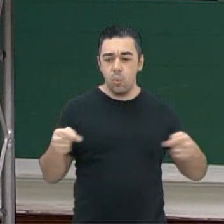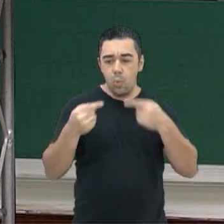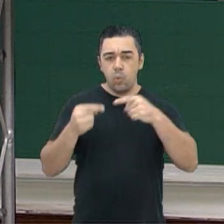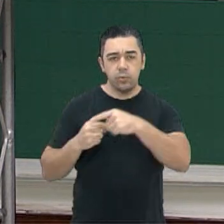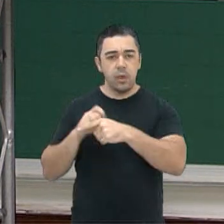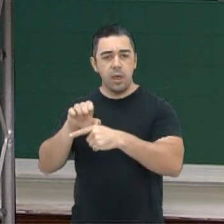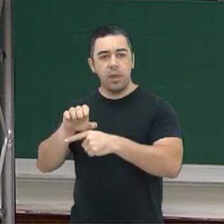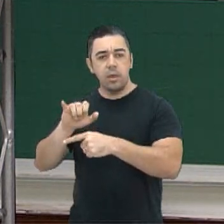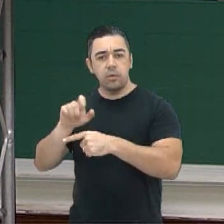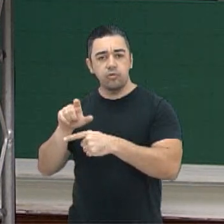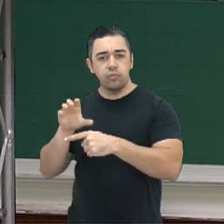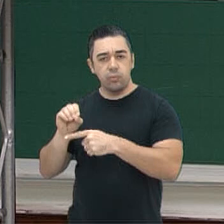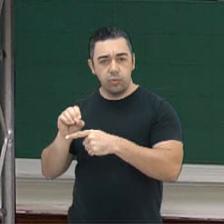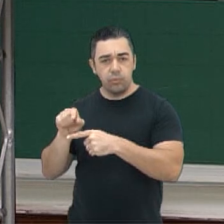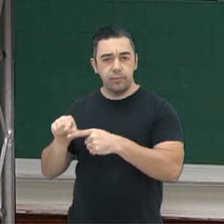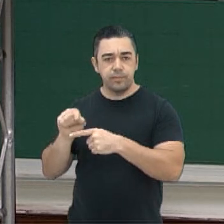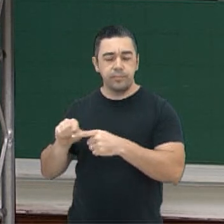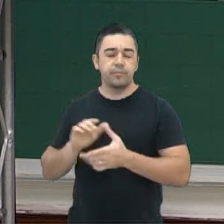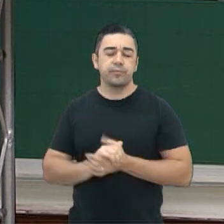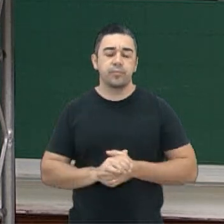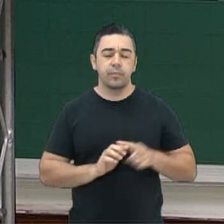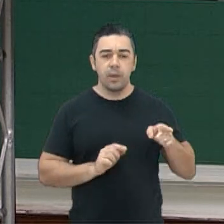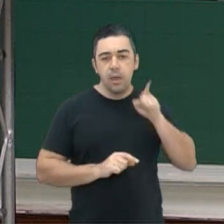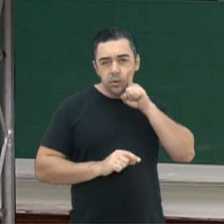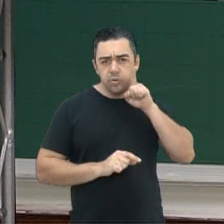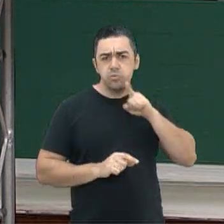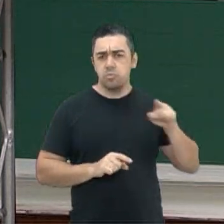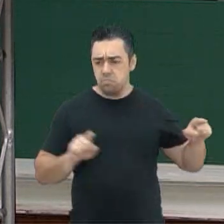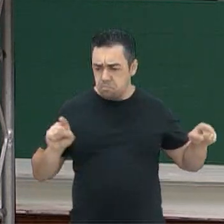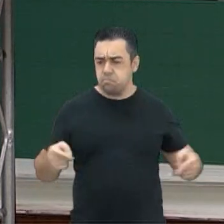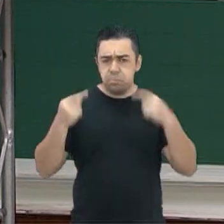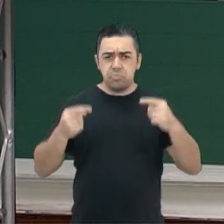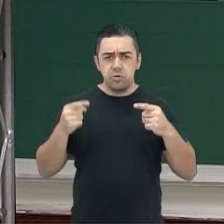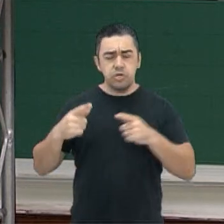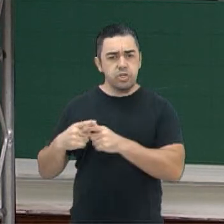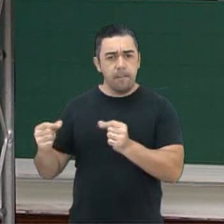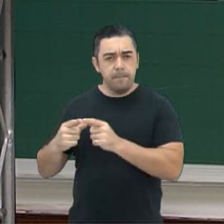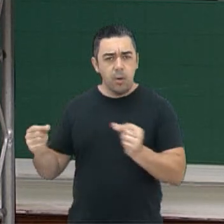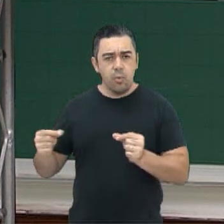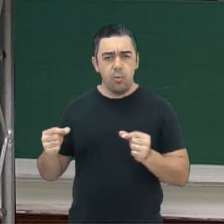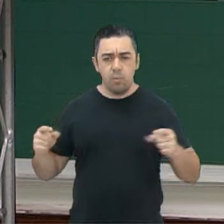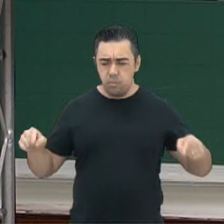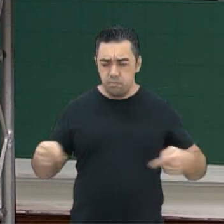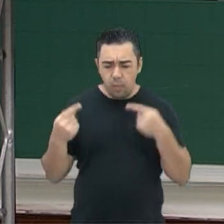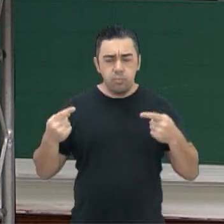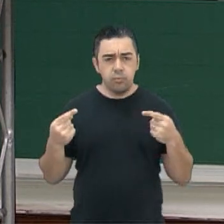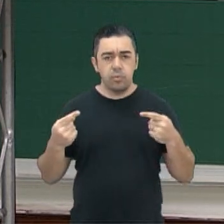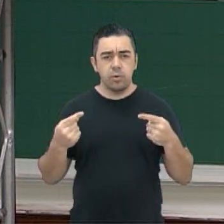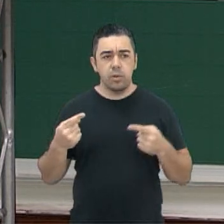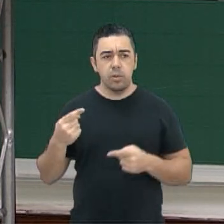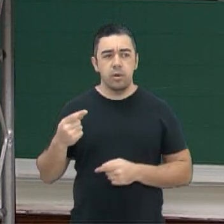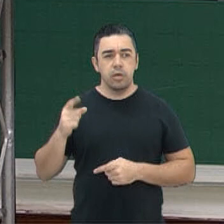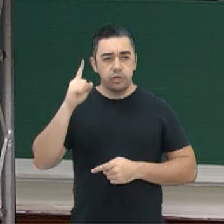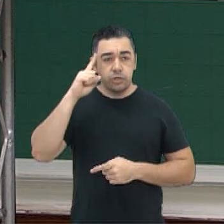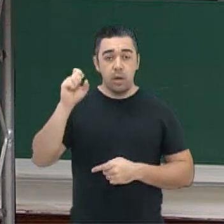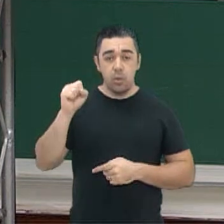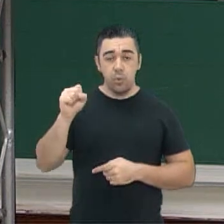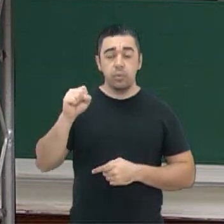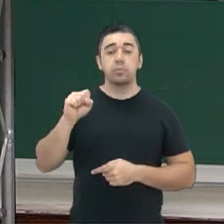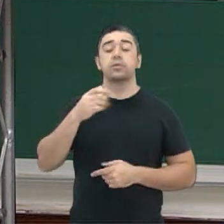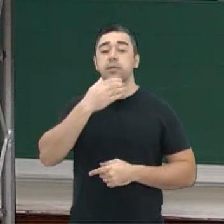grupo do eixo da Alemanha. Os Estados Unidos declara a guerra contra o Japão, 8 de dezembro de 1941.